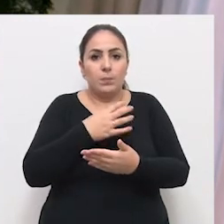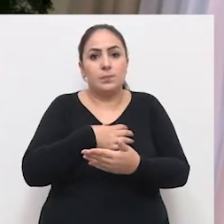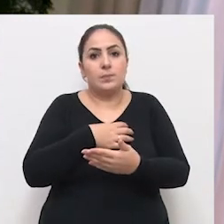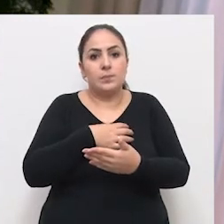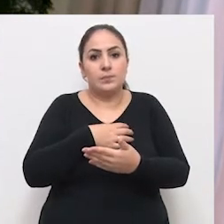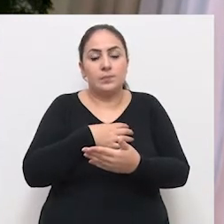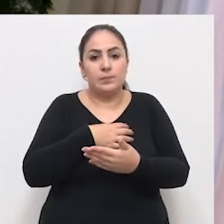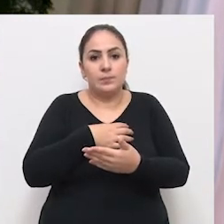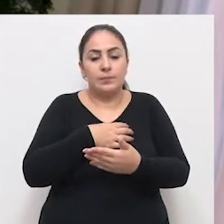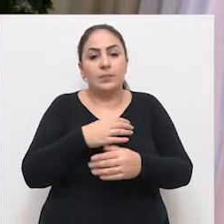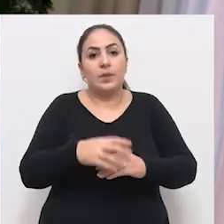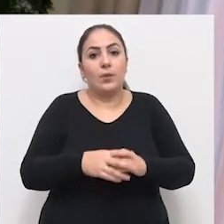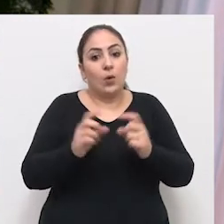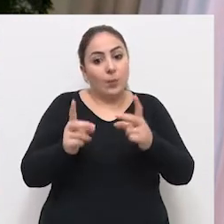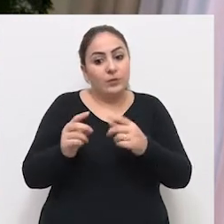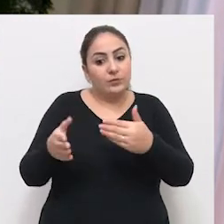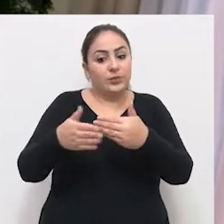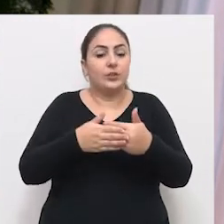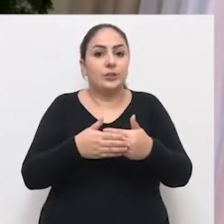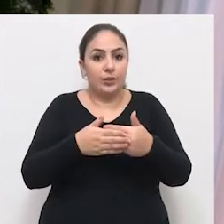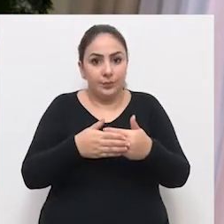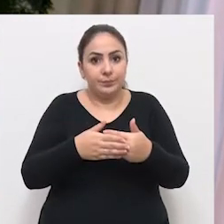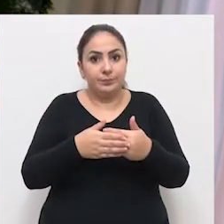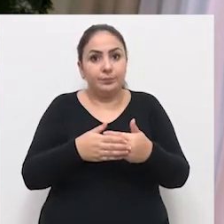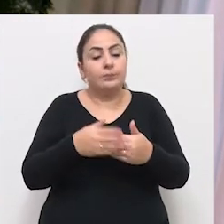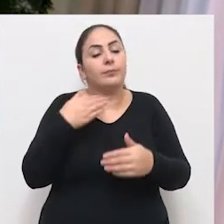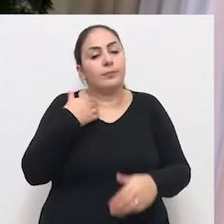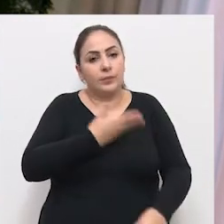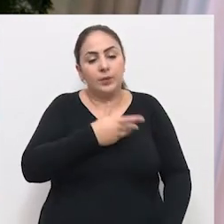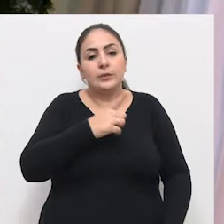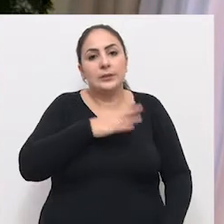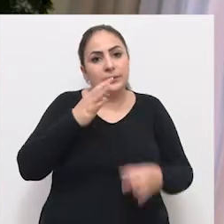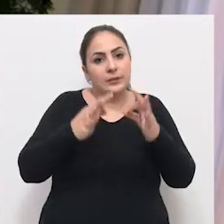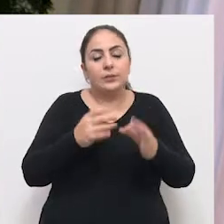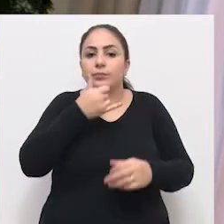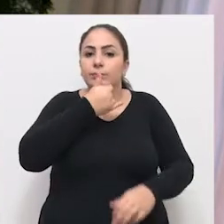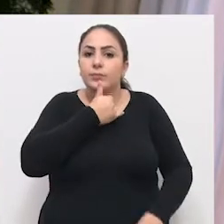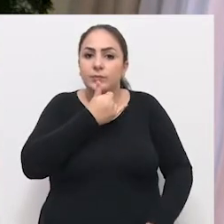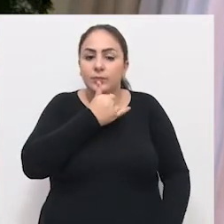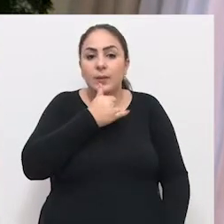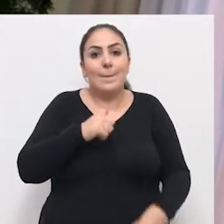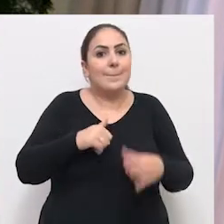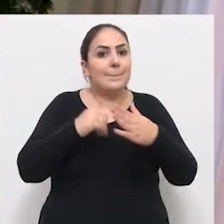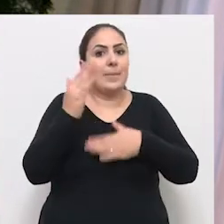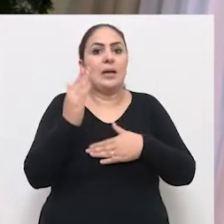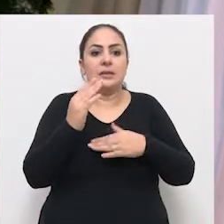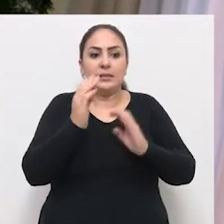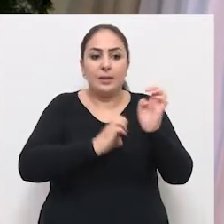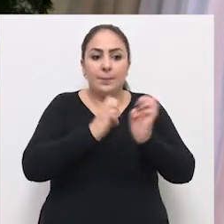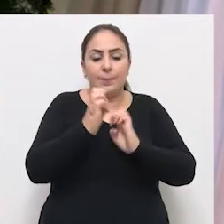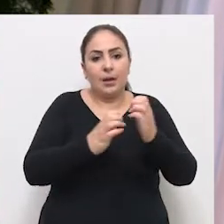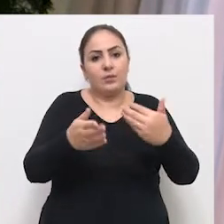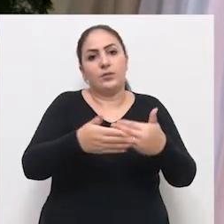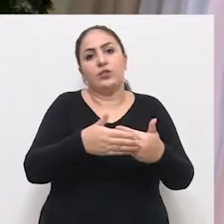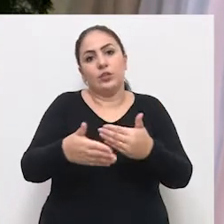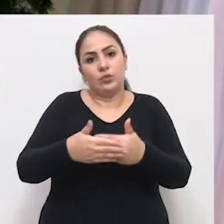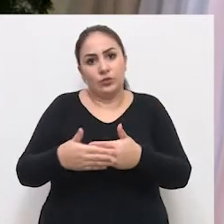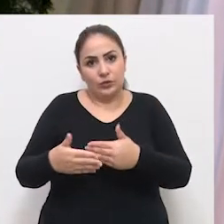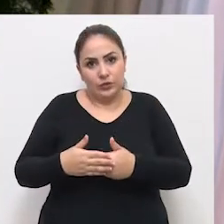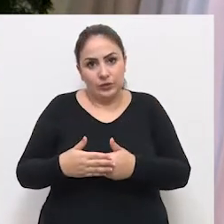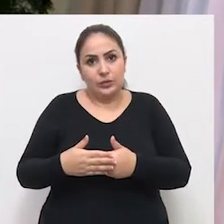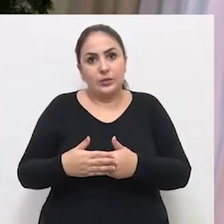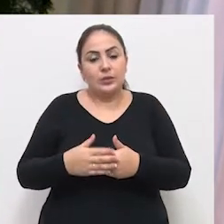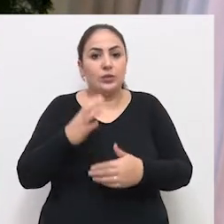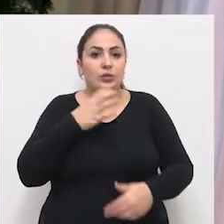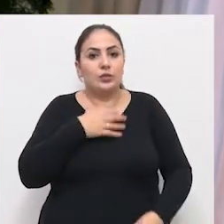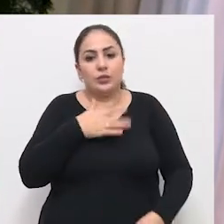essa modalidade, o comércio fechado, teremos com certeza, infelizmente, mais empresas